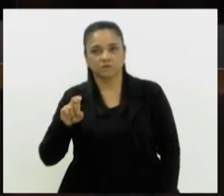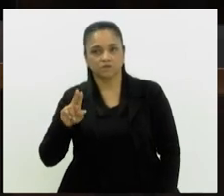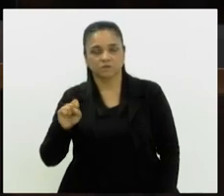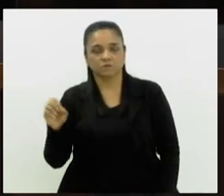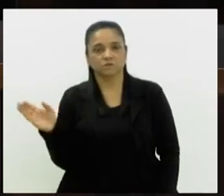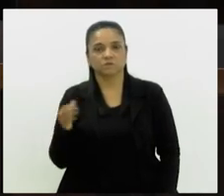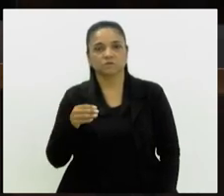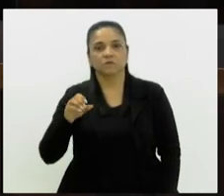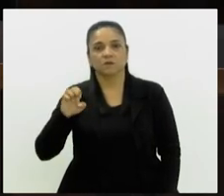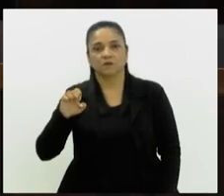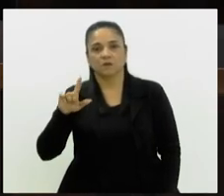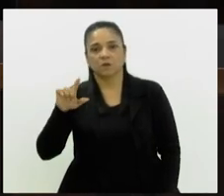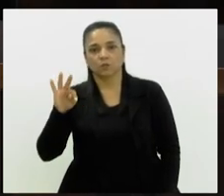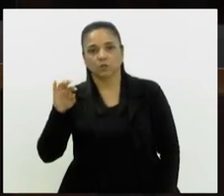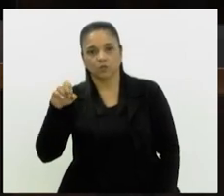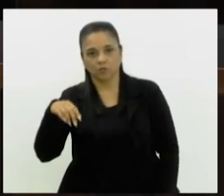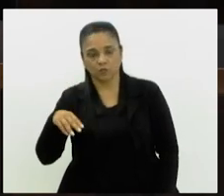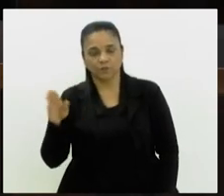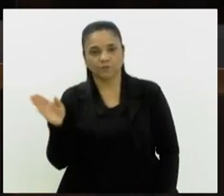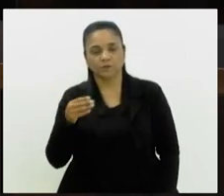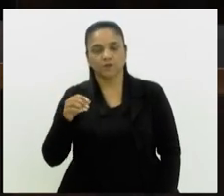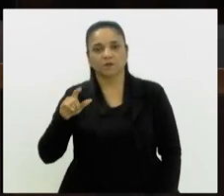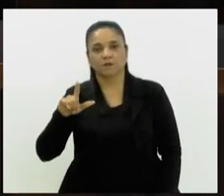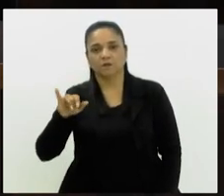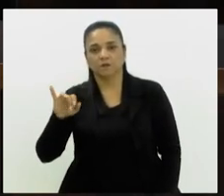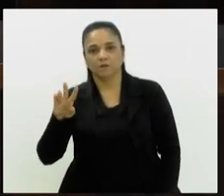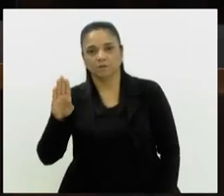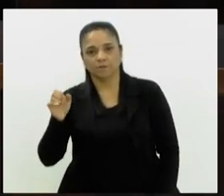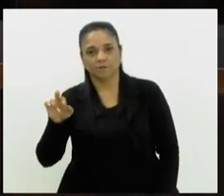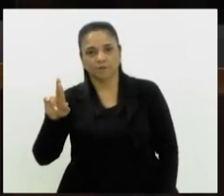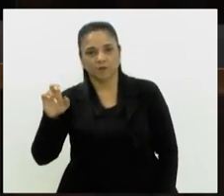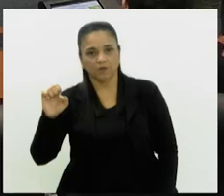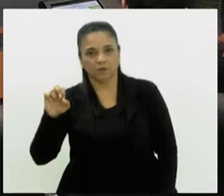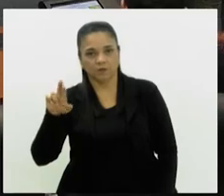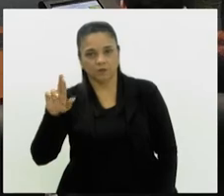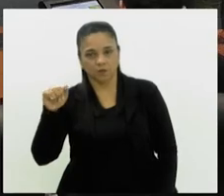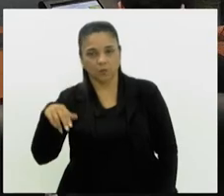Gibregon. Designo o deputado Dr. Serginho para emitir parecer.